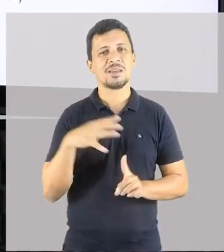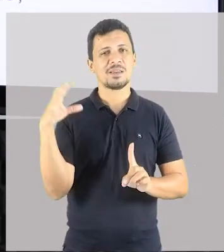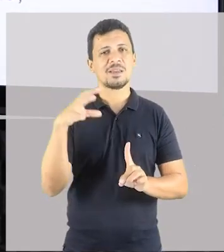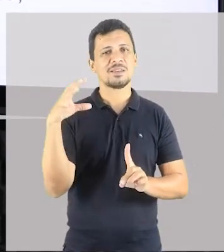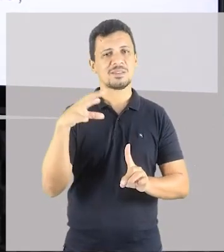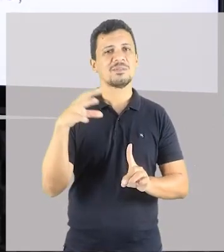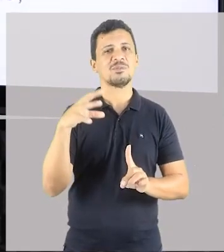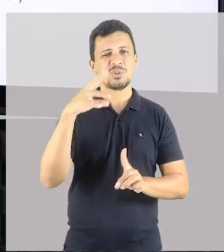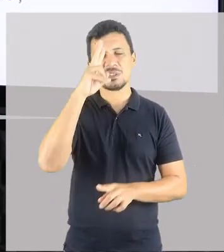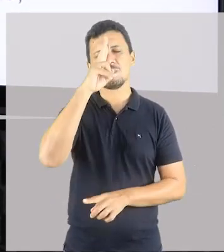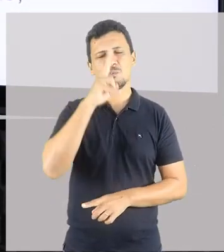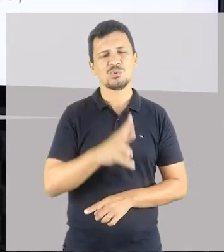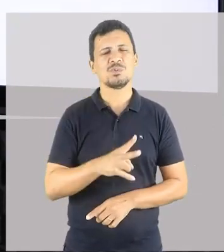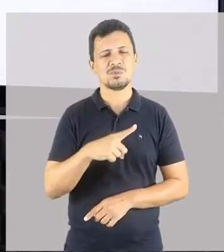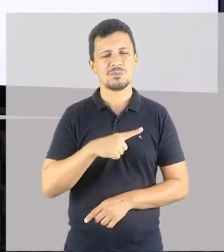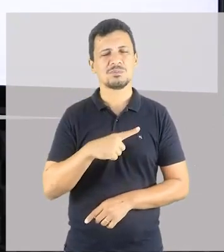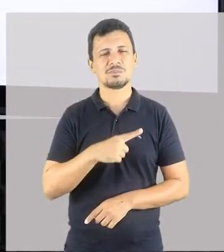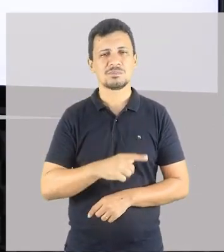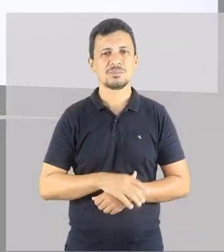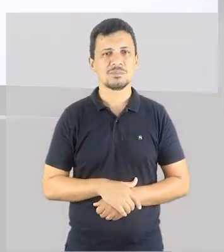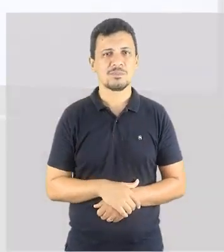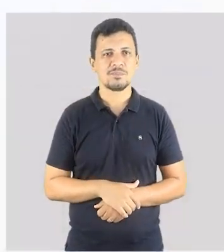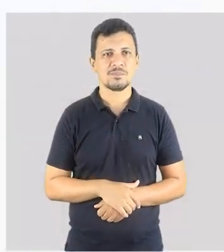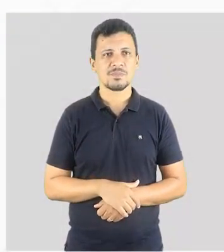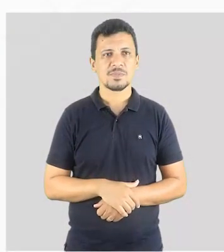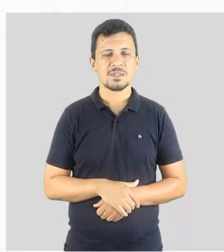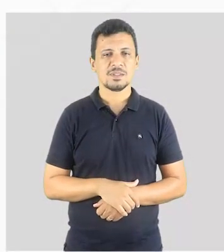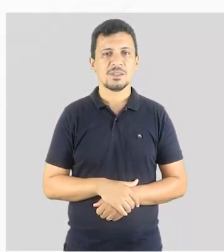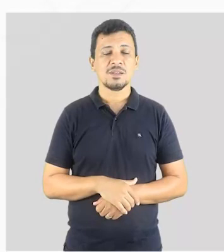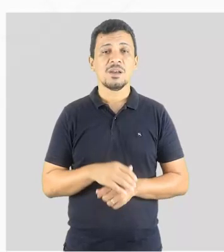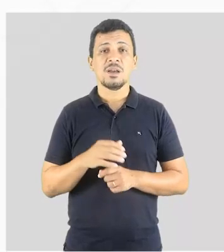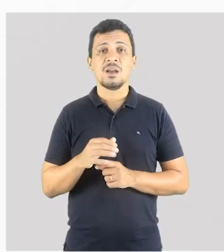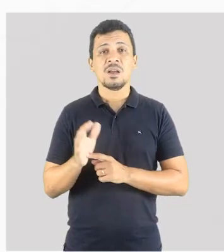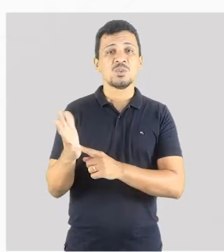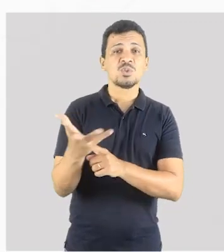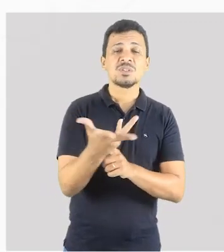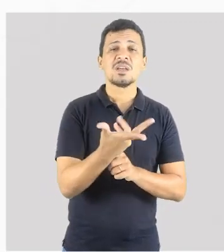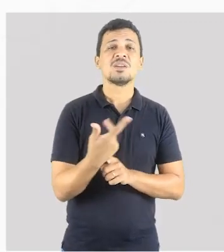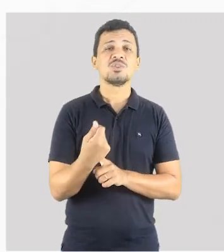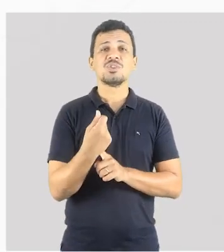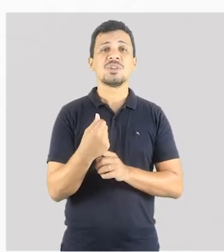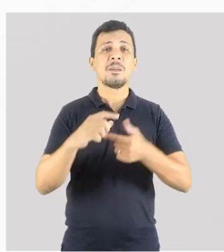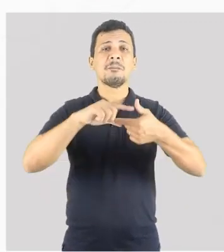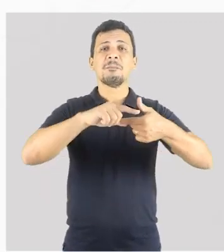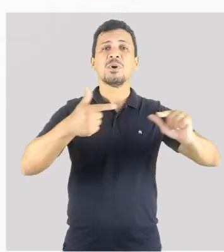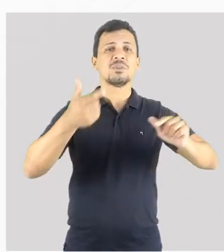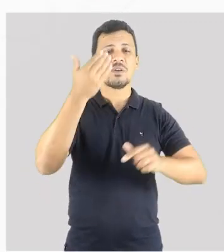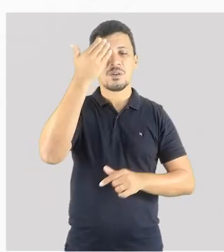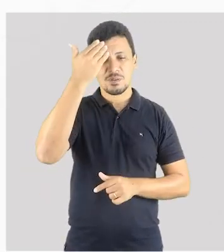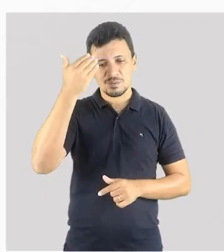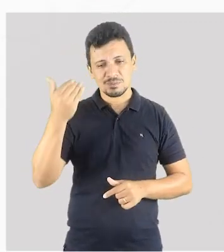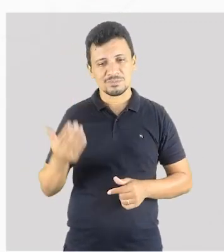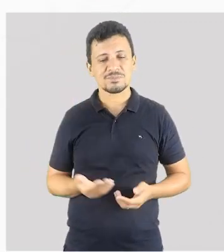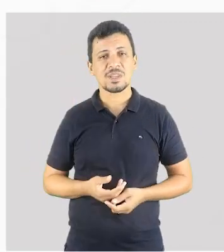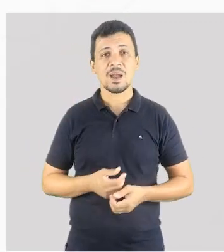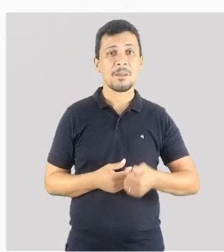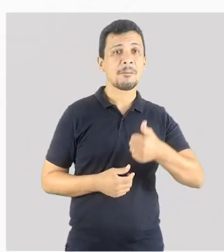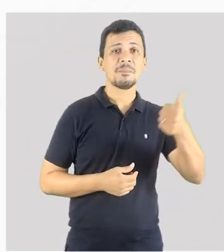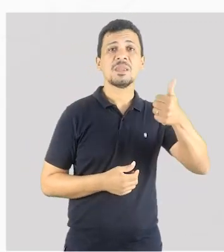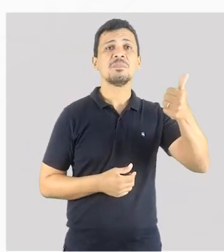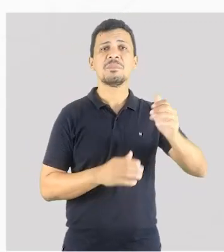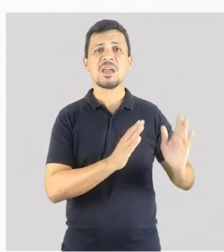influência muito forte mesmo. Tá? Os artistas modernistas que merecem destaque da primeira